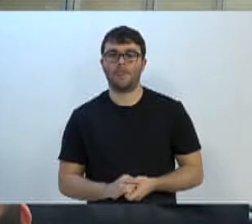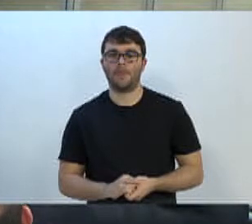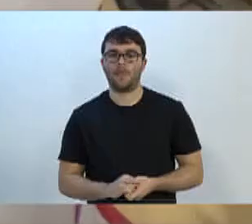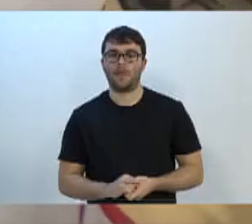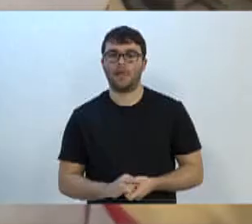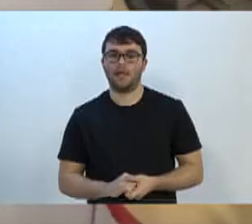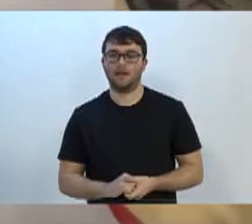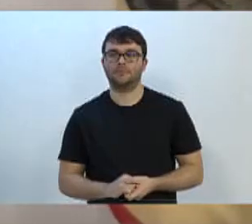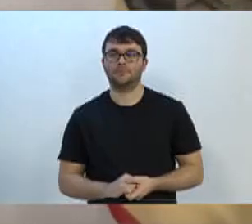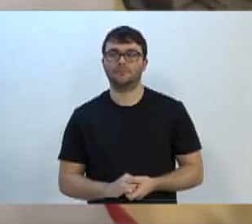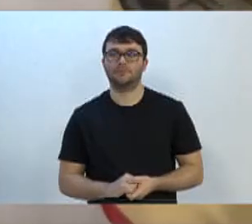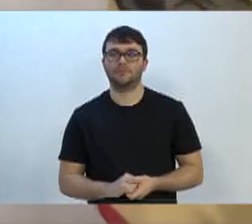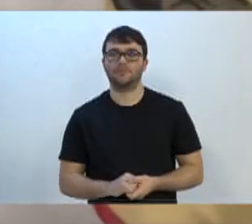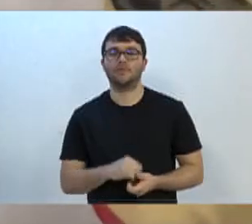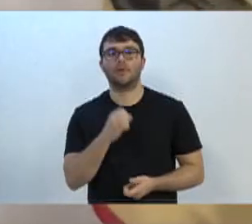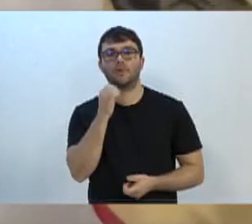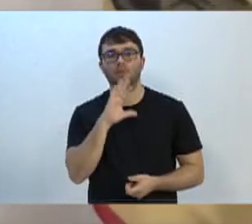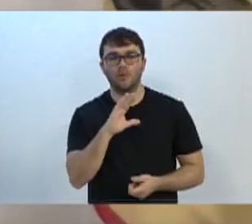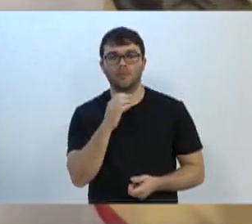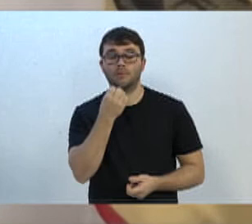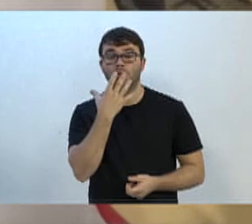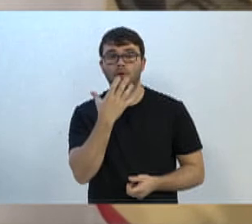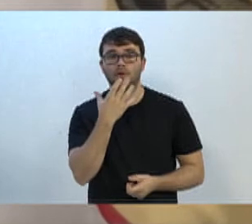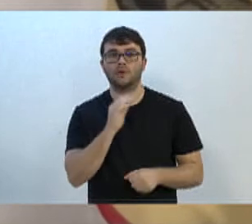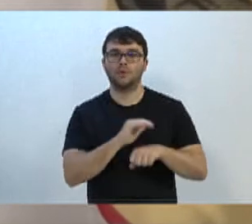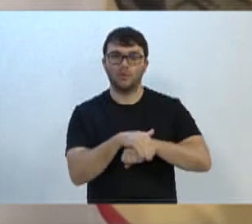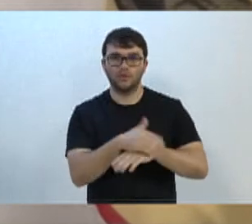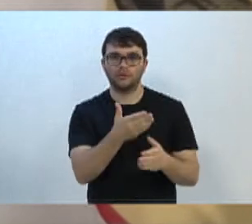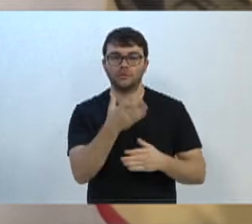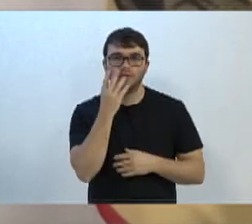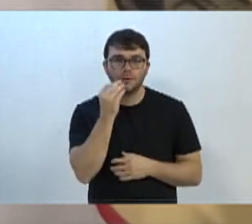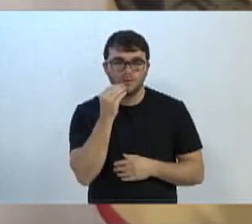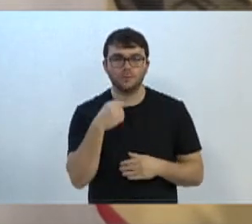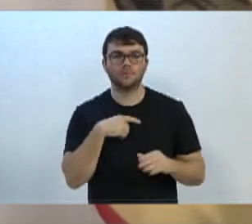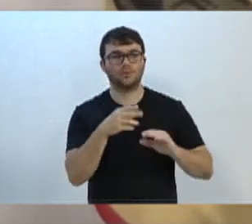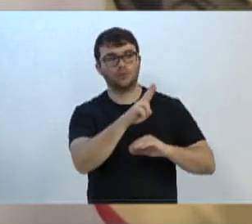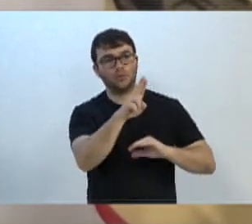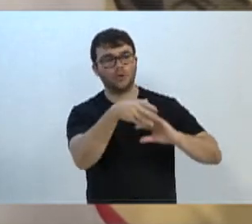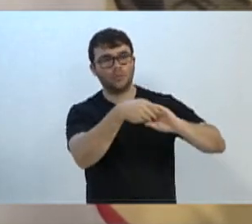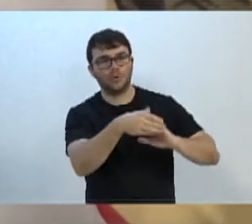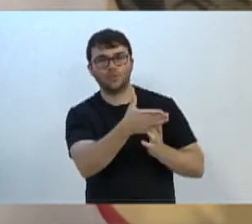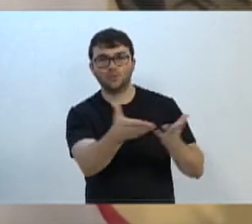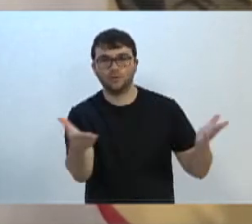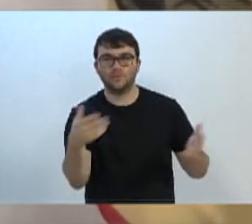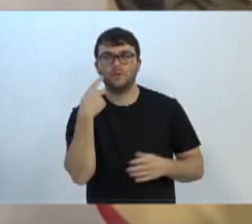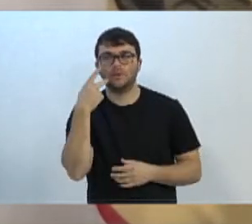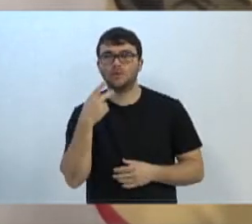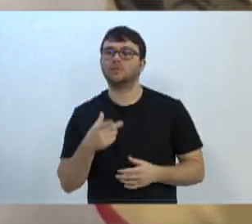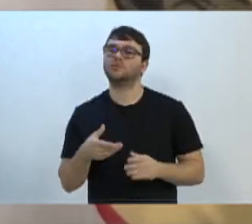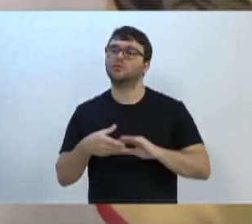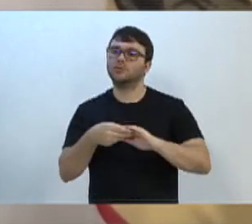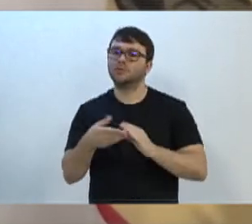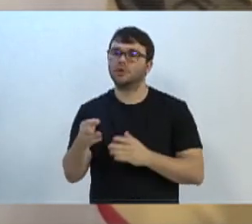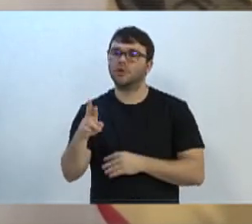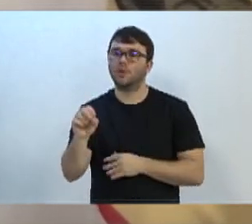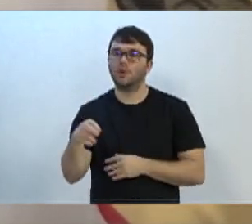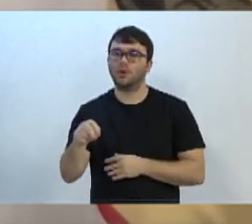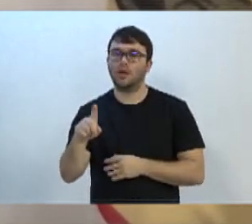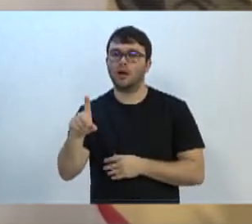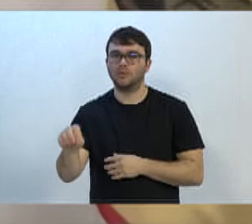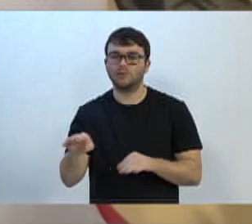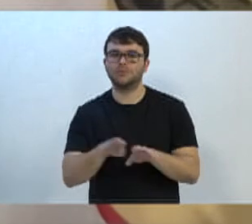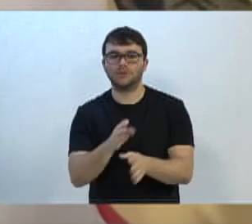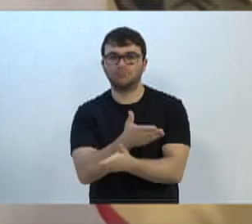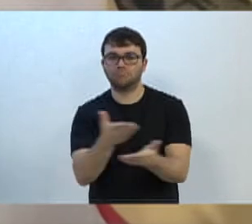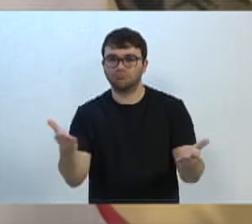Boa noite Vereador Gilson o seu nome é o comprimento todos os vereadores Ronaldo cumprimentos representantes da mesa